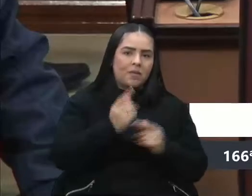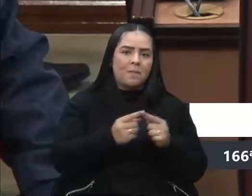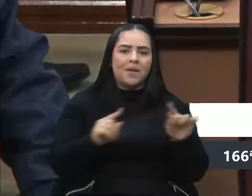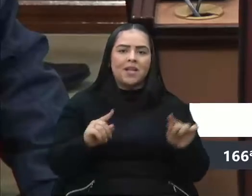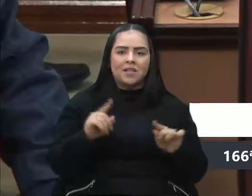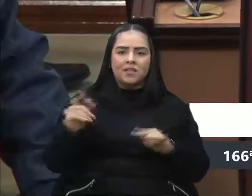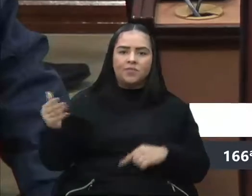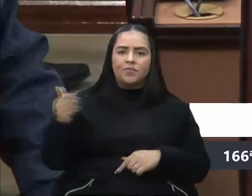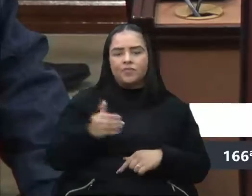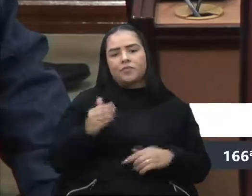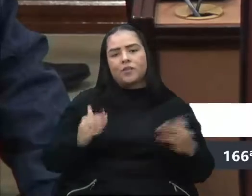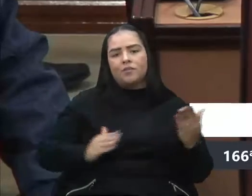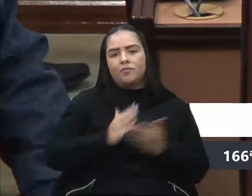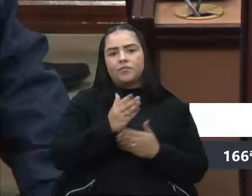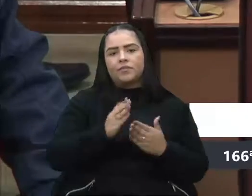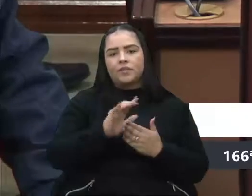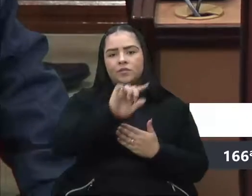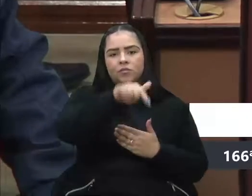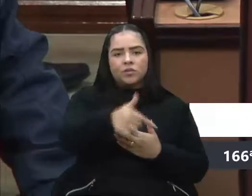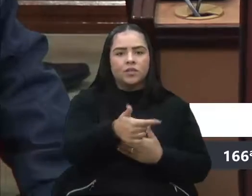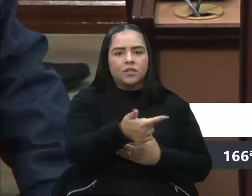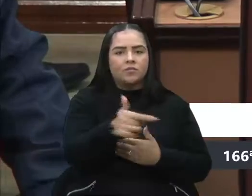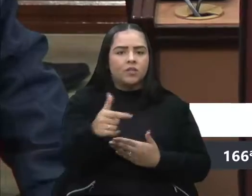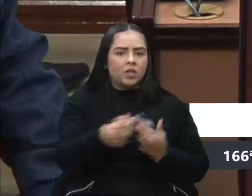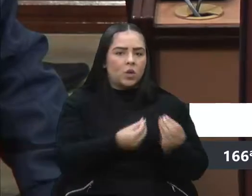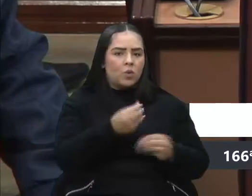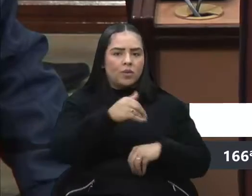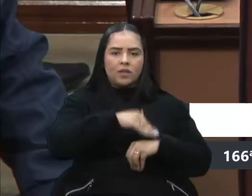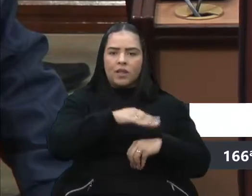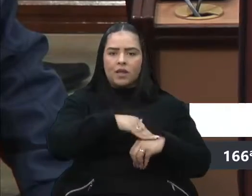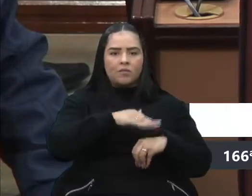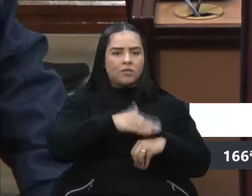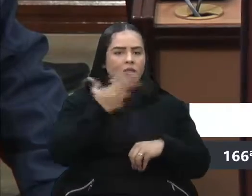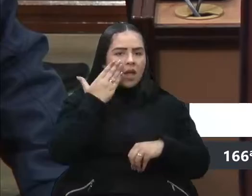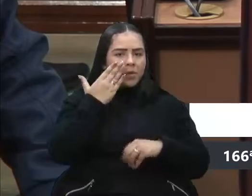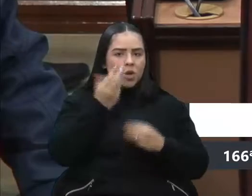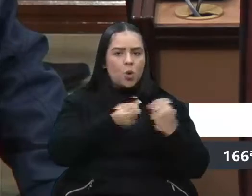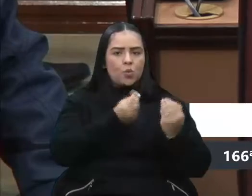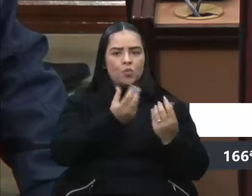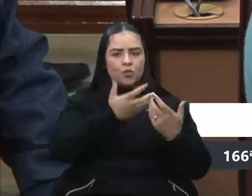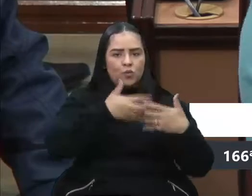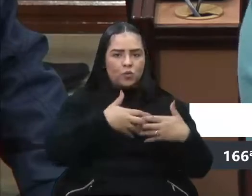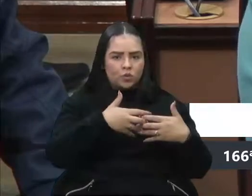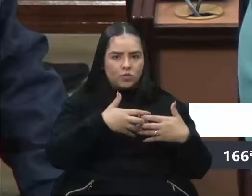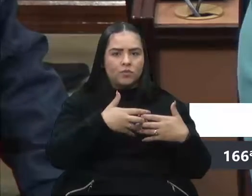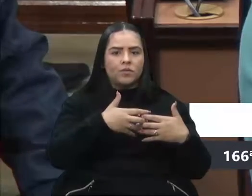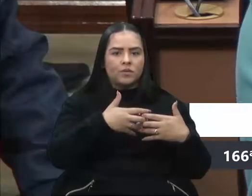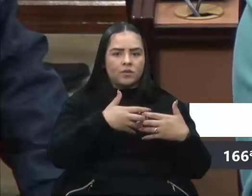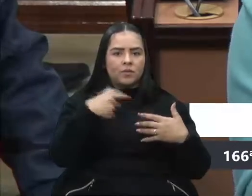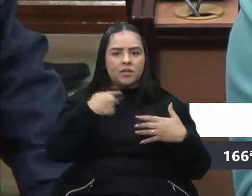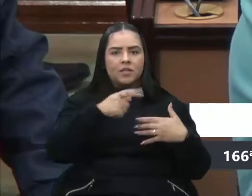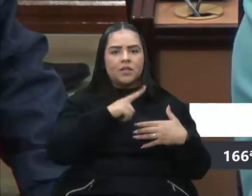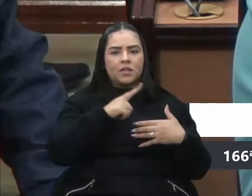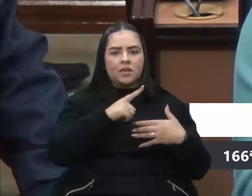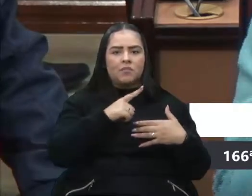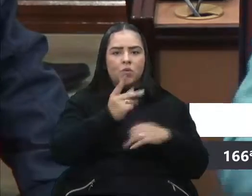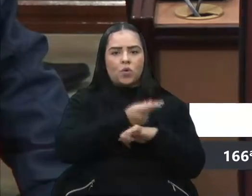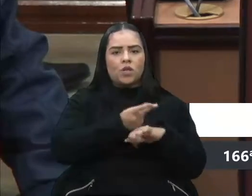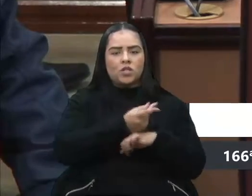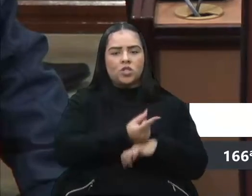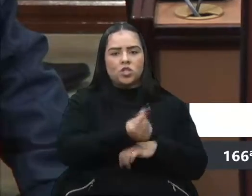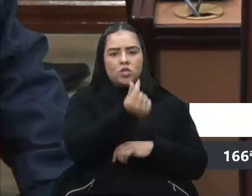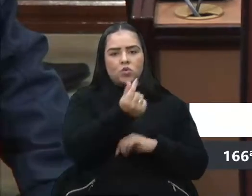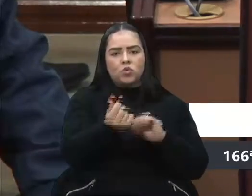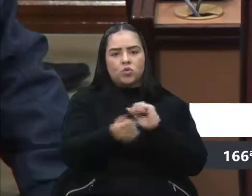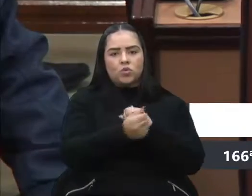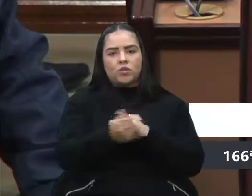chegou uma aprovação mais tarde, quando já não daria mais tempo. A gente sabe como funciona ali, que a gente precisa buscar esses recursos junto às empresas, já não daria mais tempo de